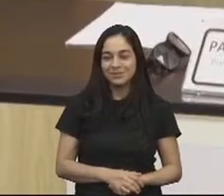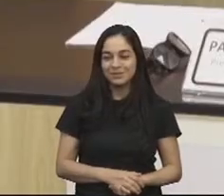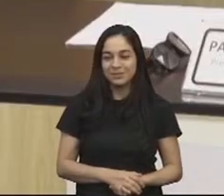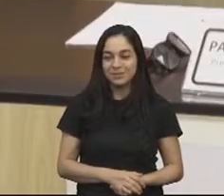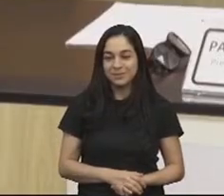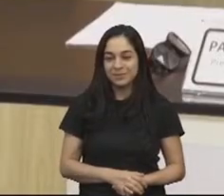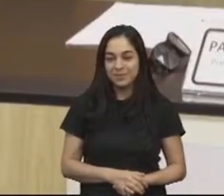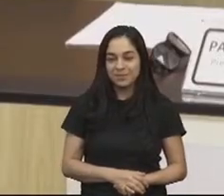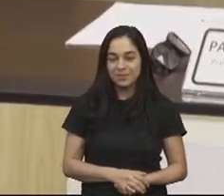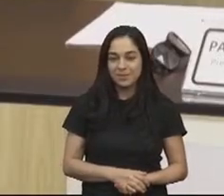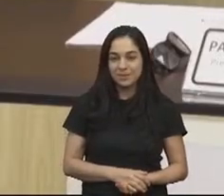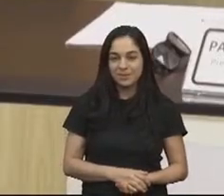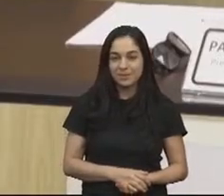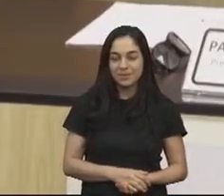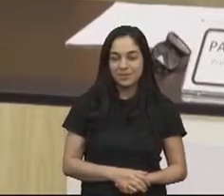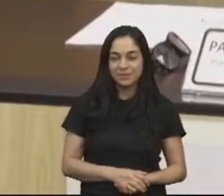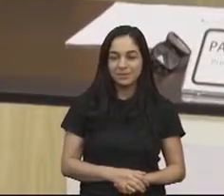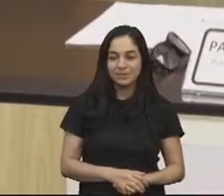quero aqui